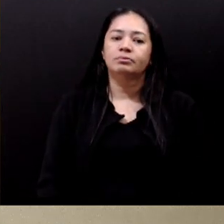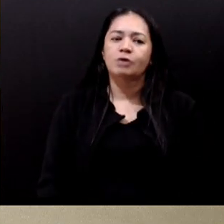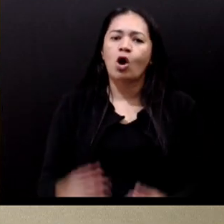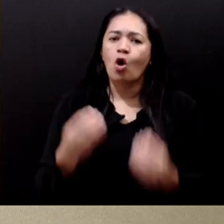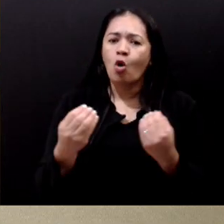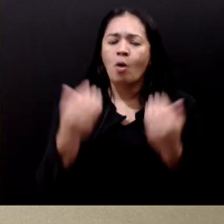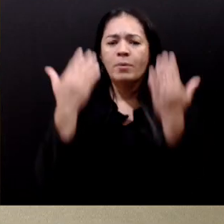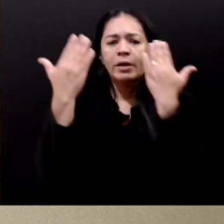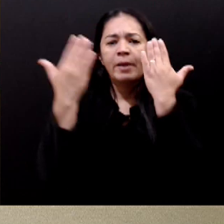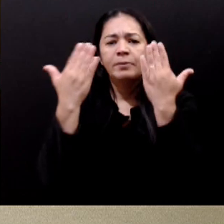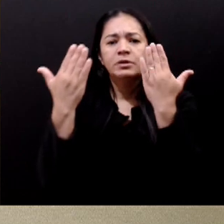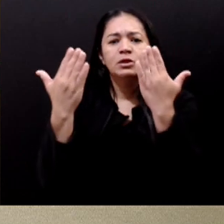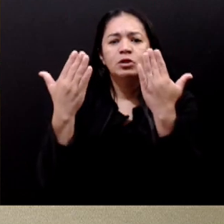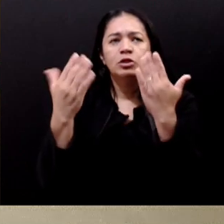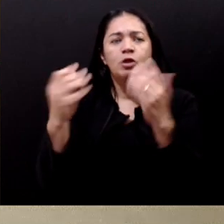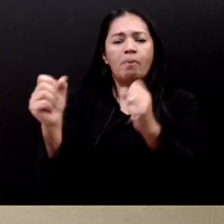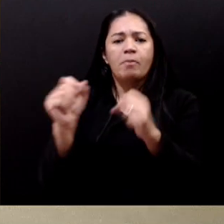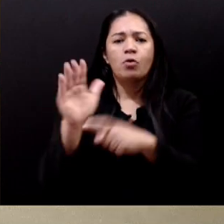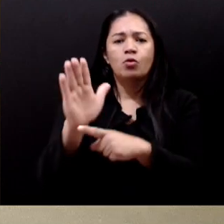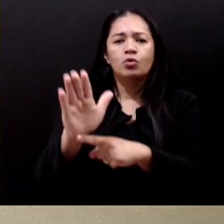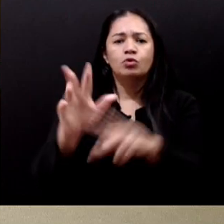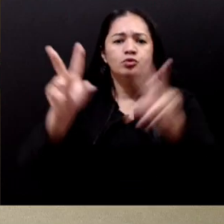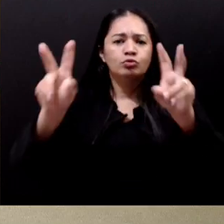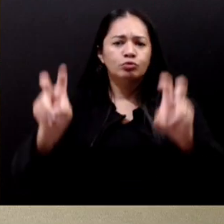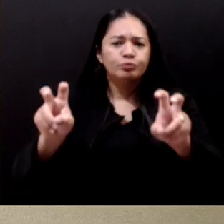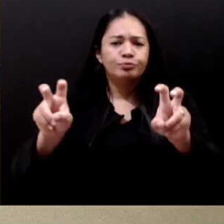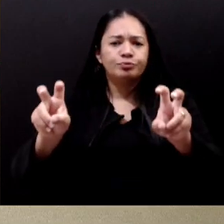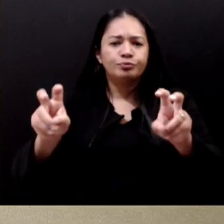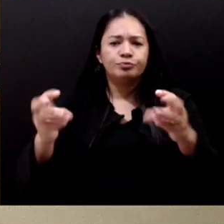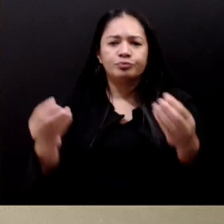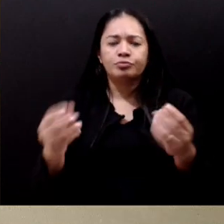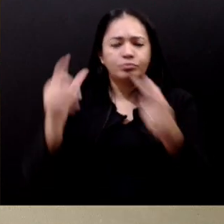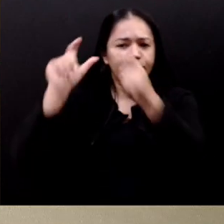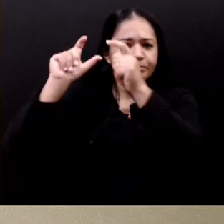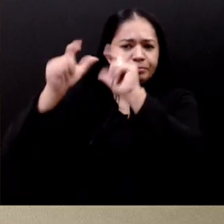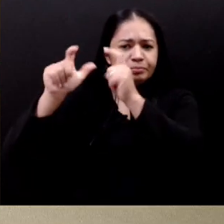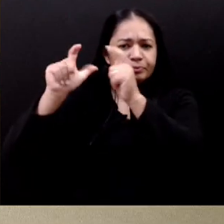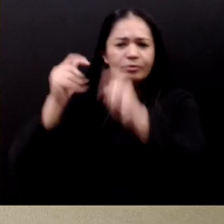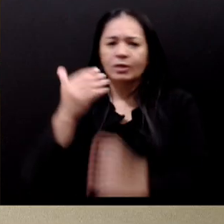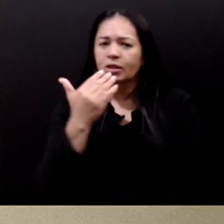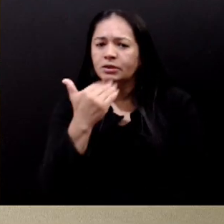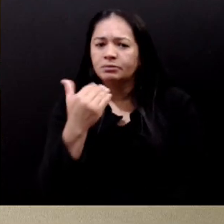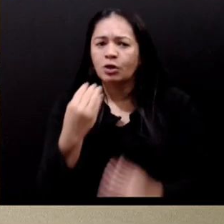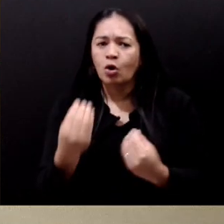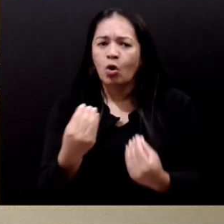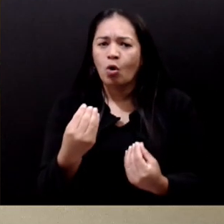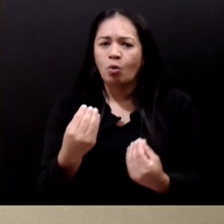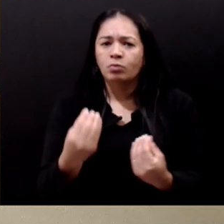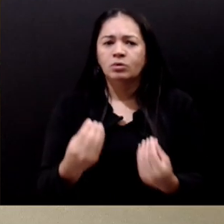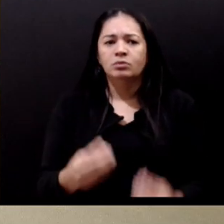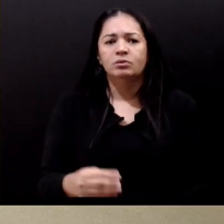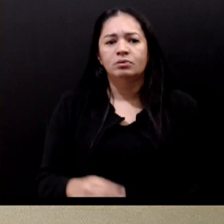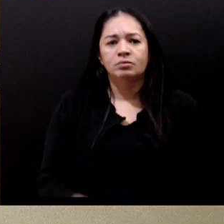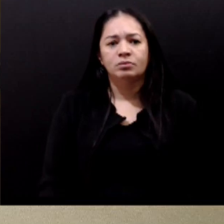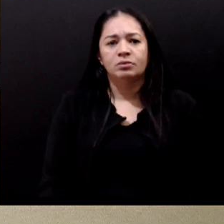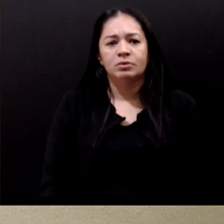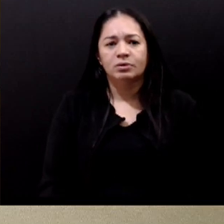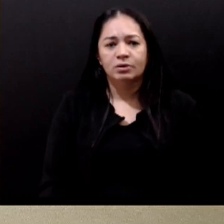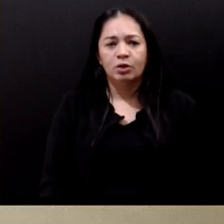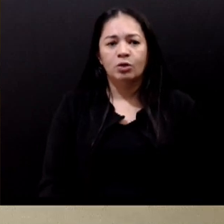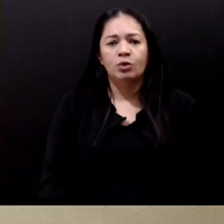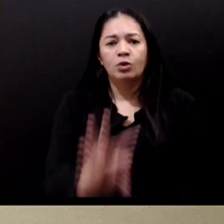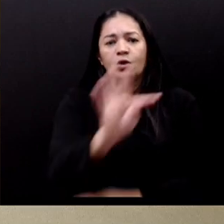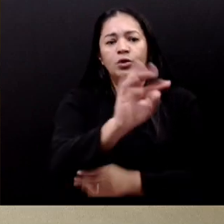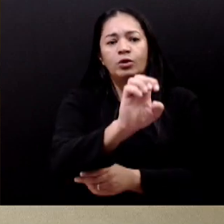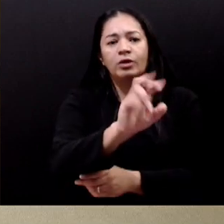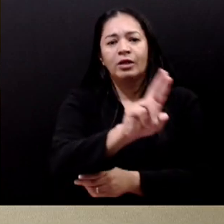ajudar nessa questão desse transtorno ou terrorismo? A gente está falando de terrorismo, mas que é um terrorismo que gera um